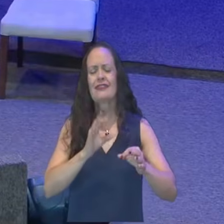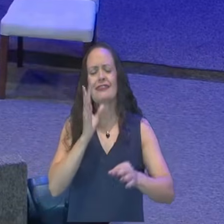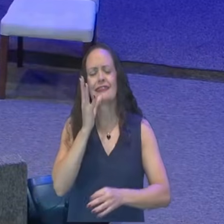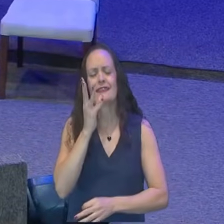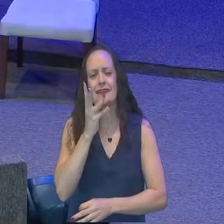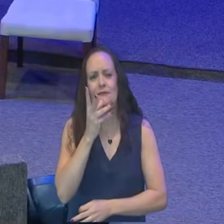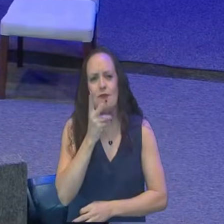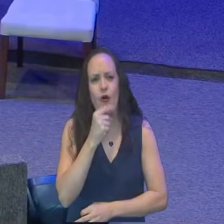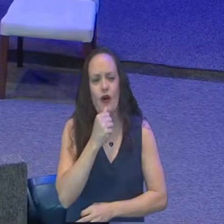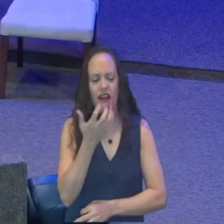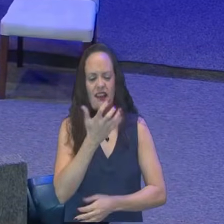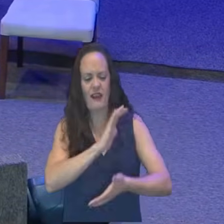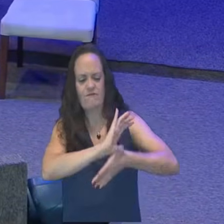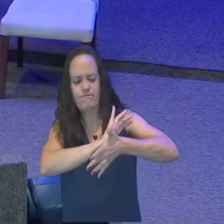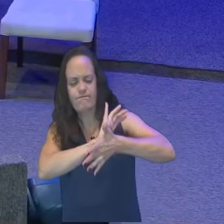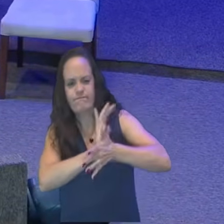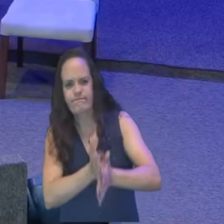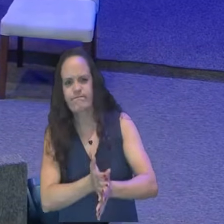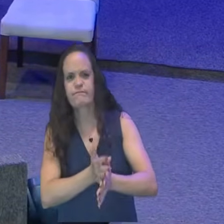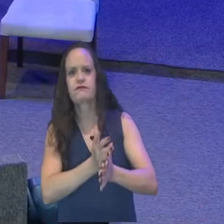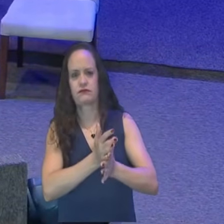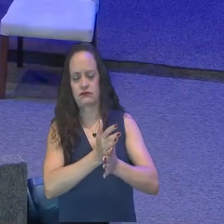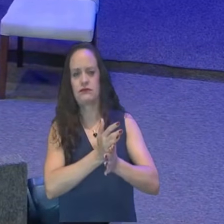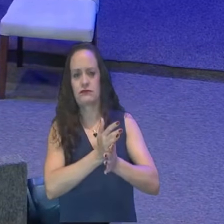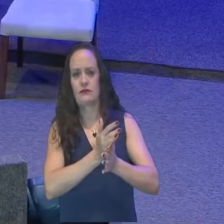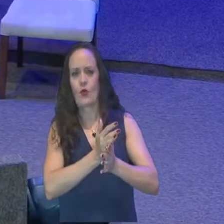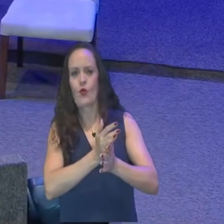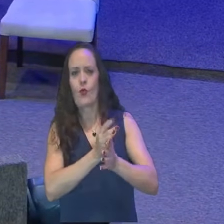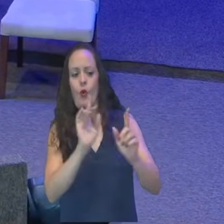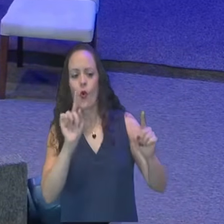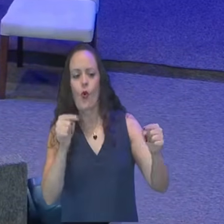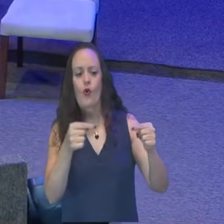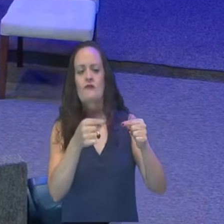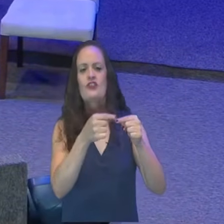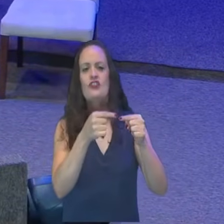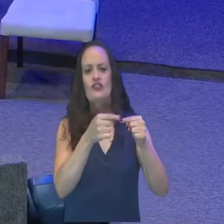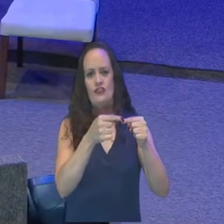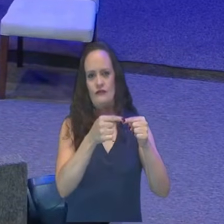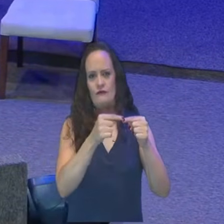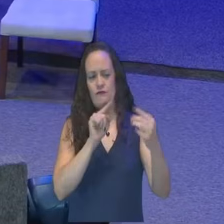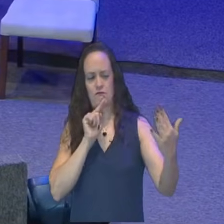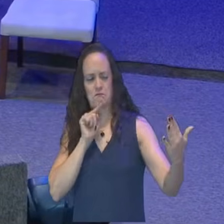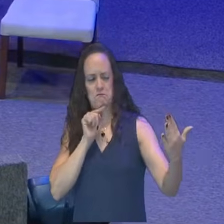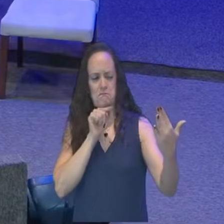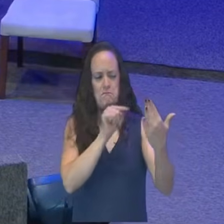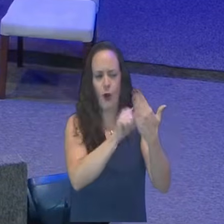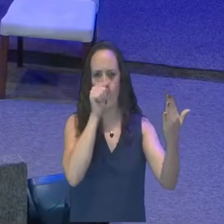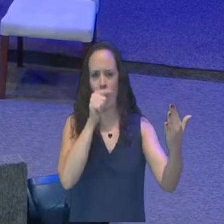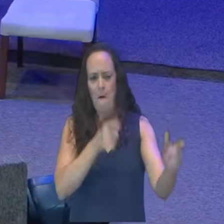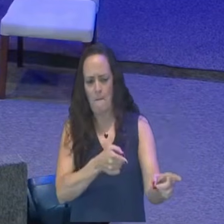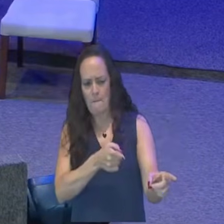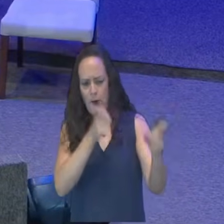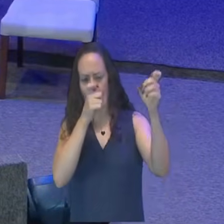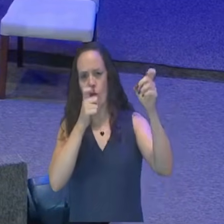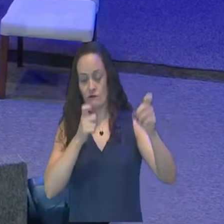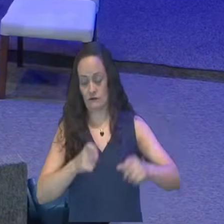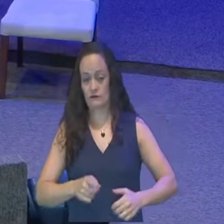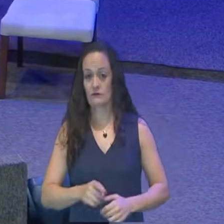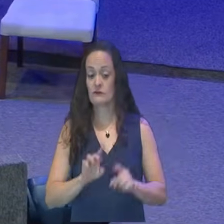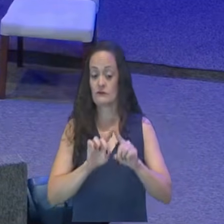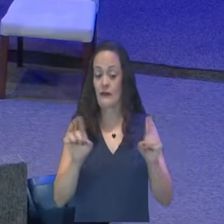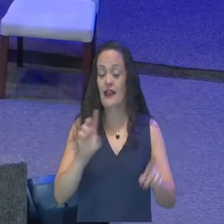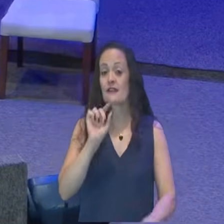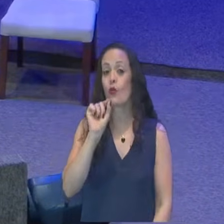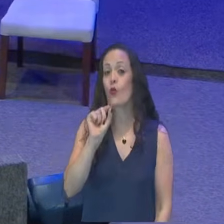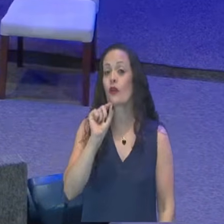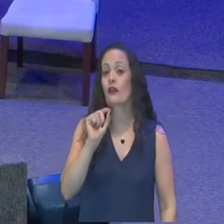a moral, a lealdade e o propósito do alvo. E não apenas diretamente, é fazer